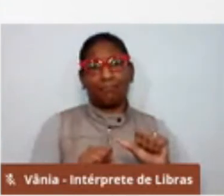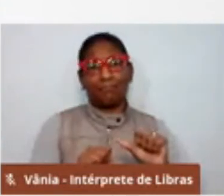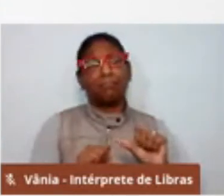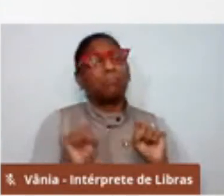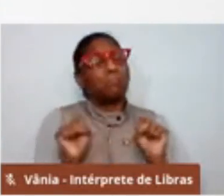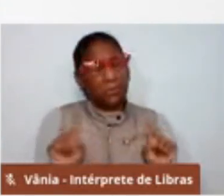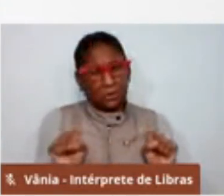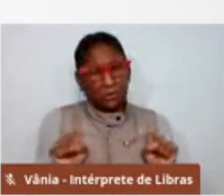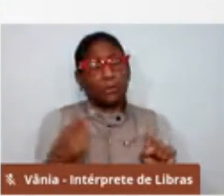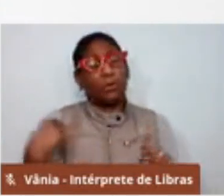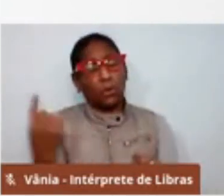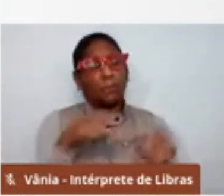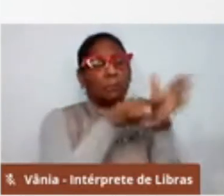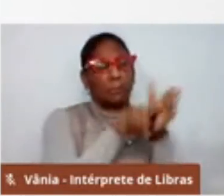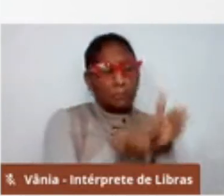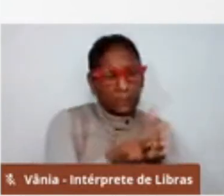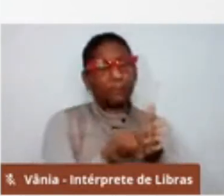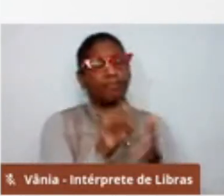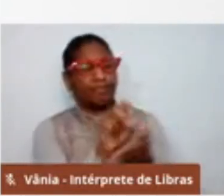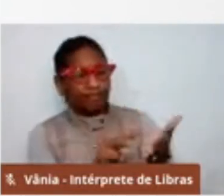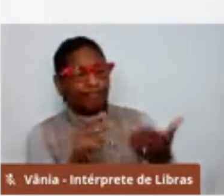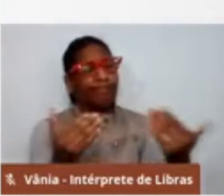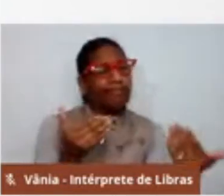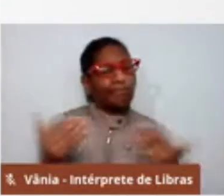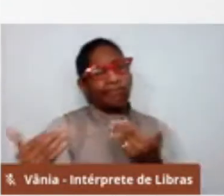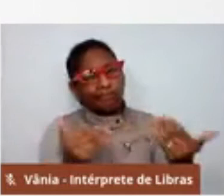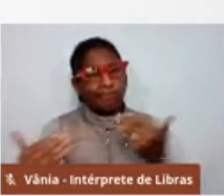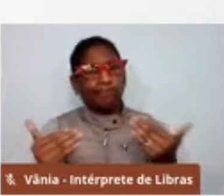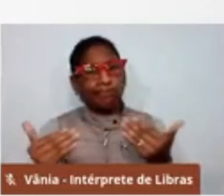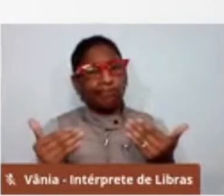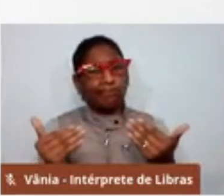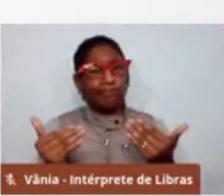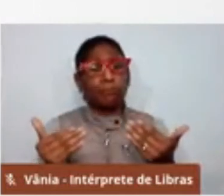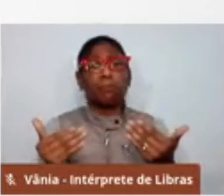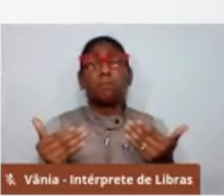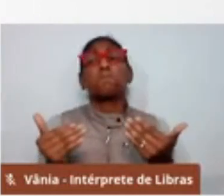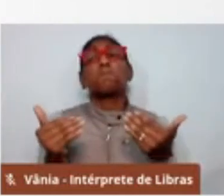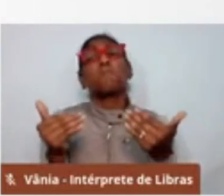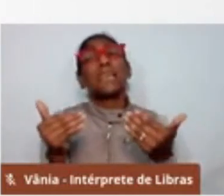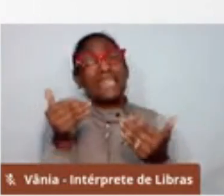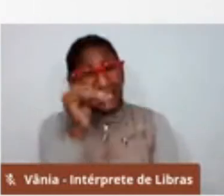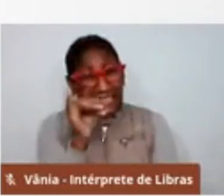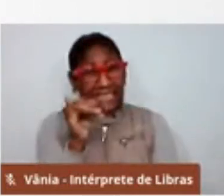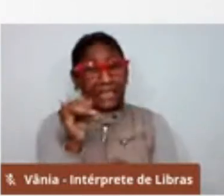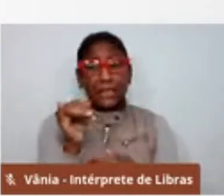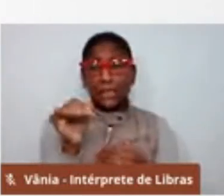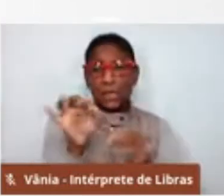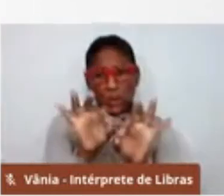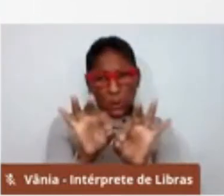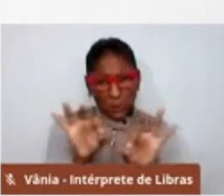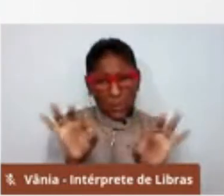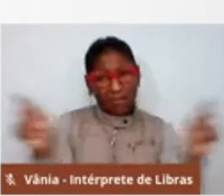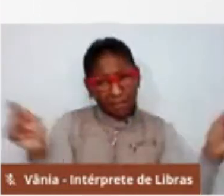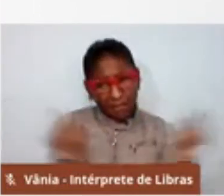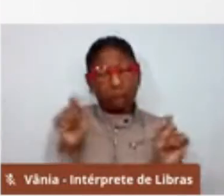nós analisamos as contestações e, sendo possível, manter atividades abertas ou com menos restrições. O nosso gabinete